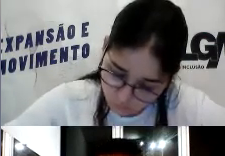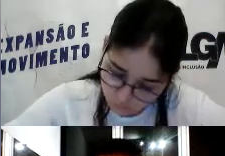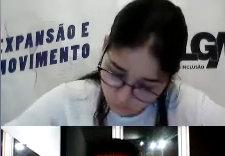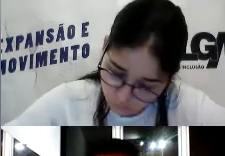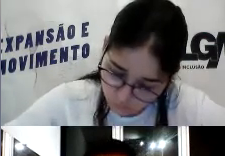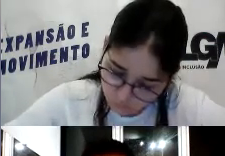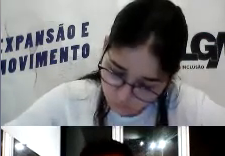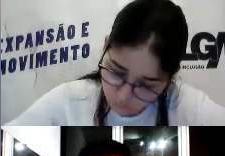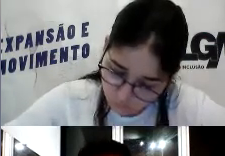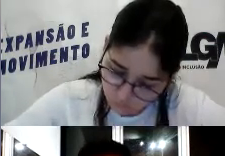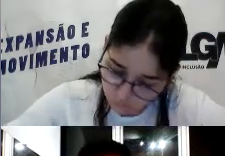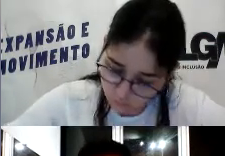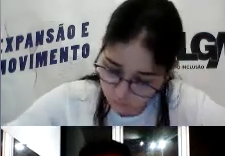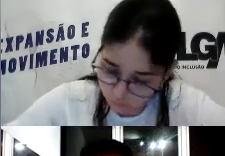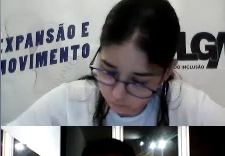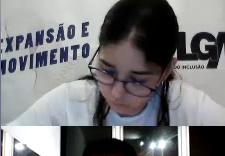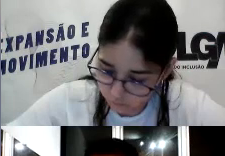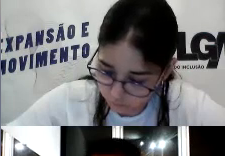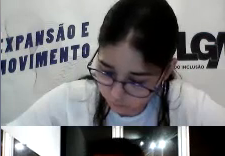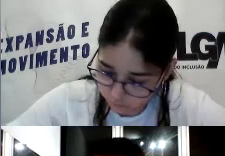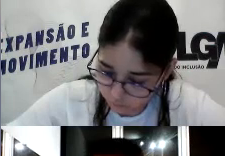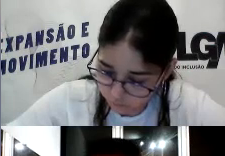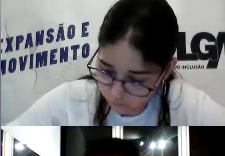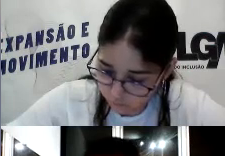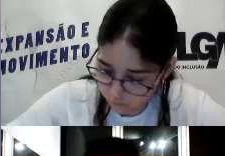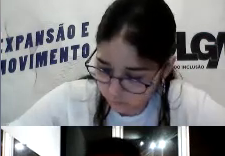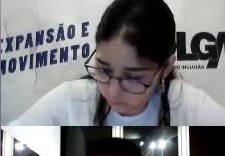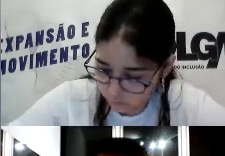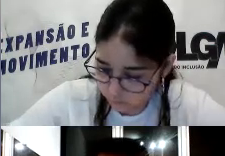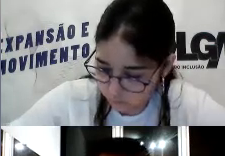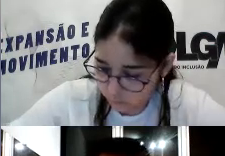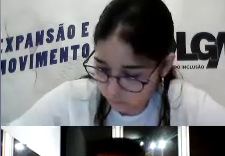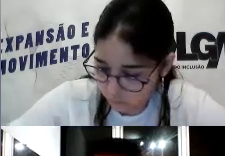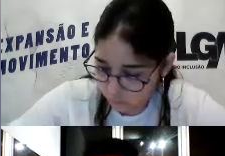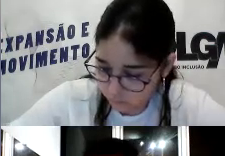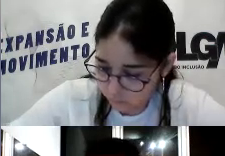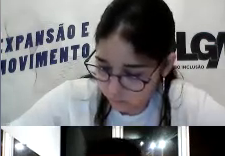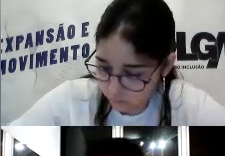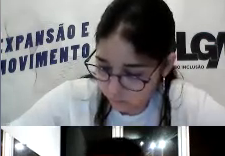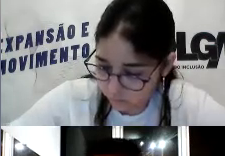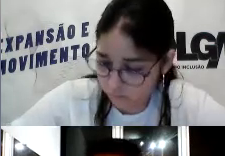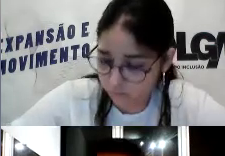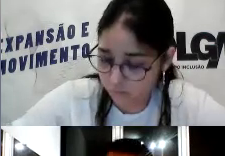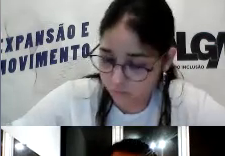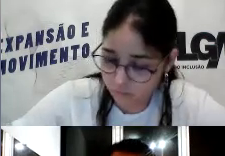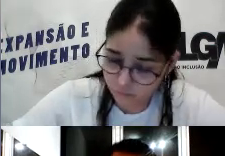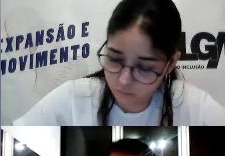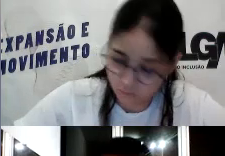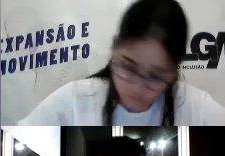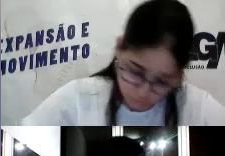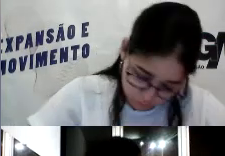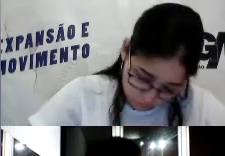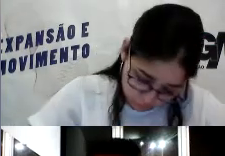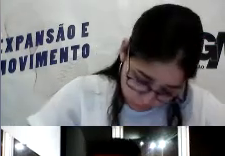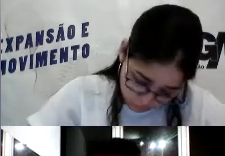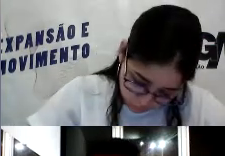fraquinho, tinha medo dele ir para o teatro, porque é muita gente ali no teatro, né? Vai que ele pega uma infecção, ele teve uma pneumonia lá com